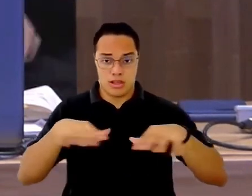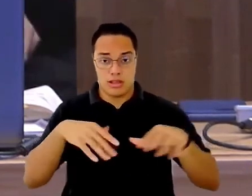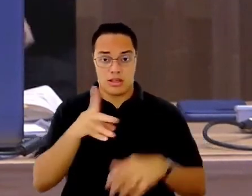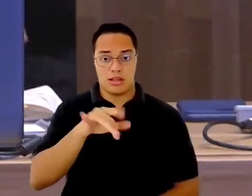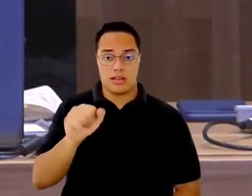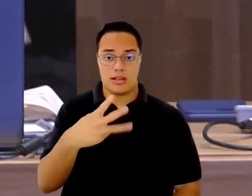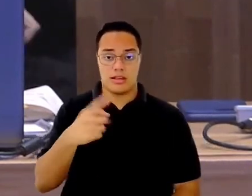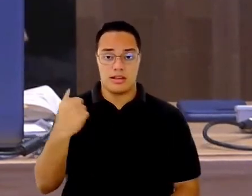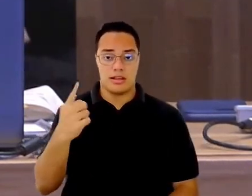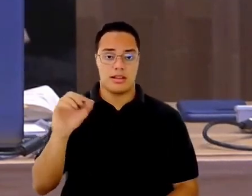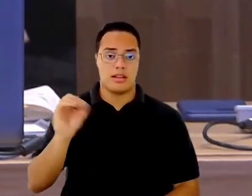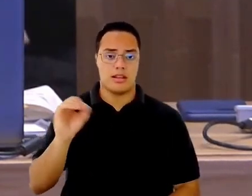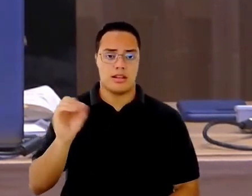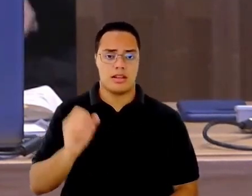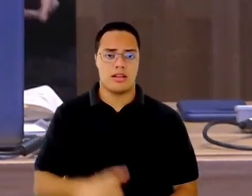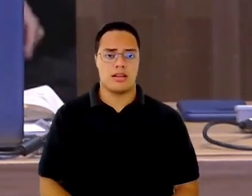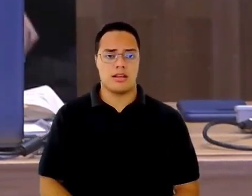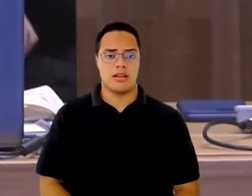de 2022,